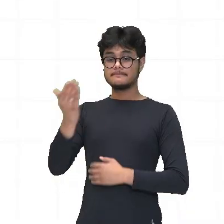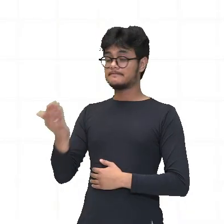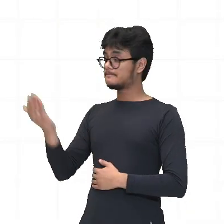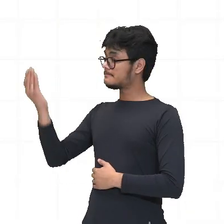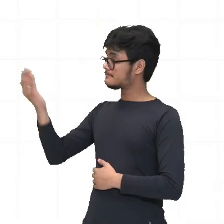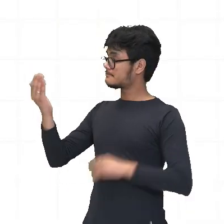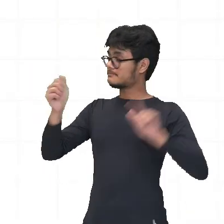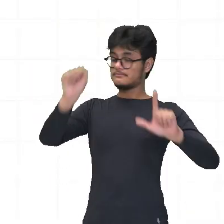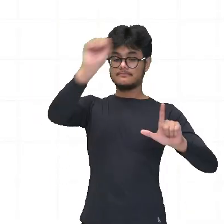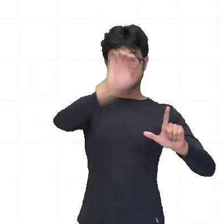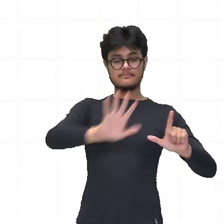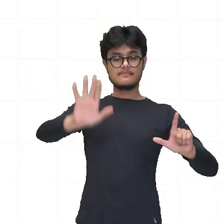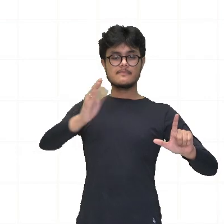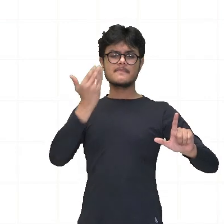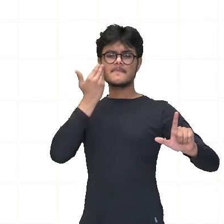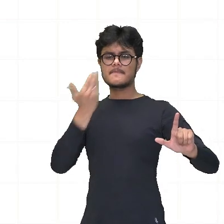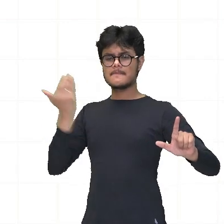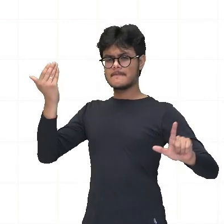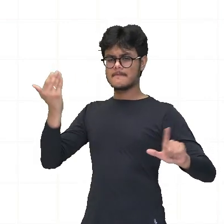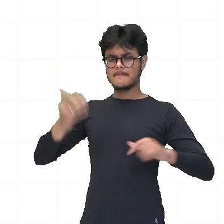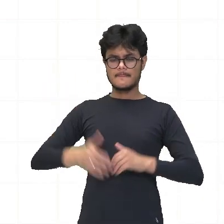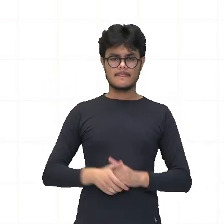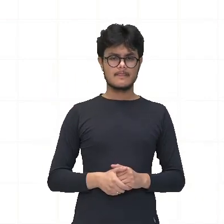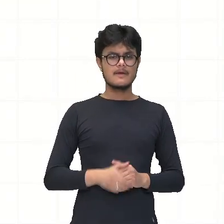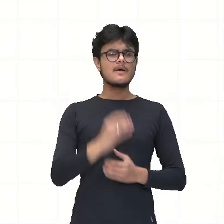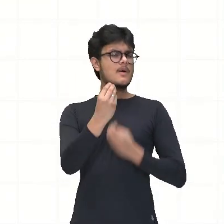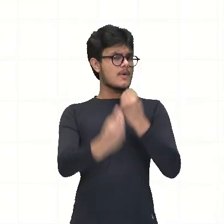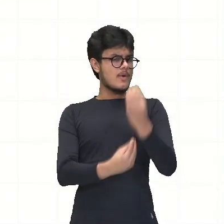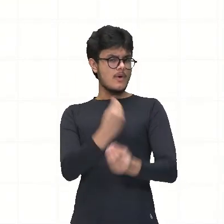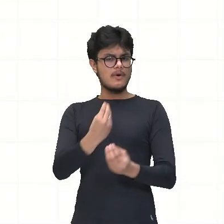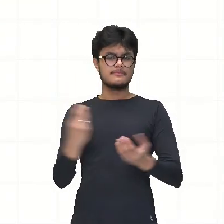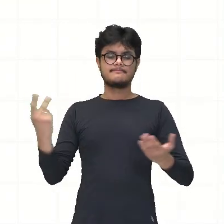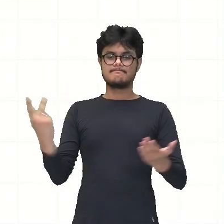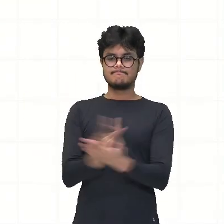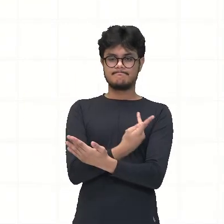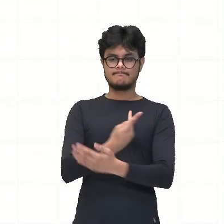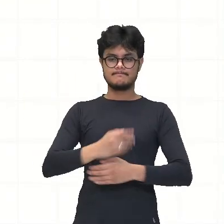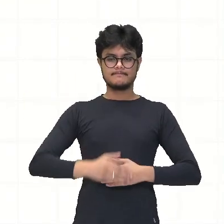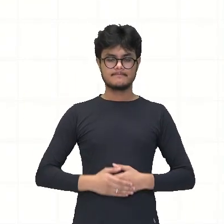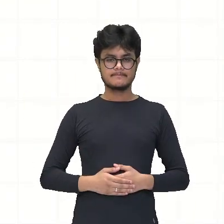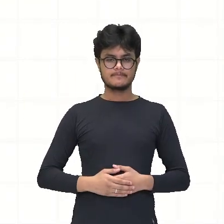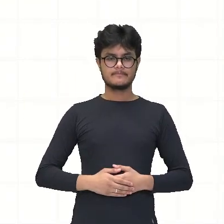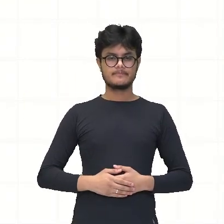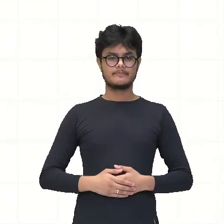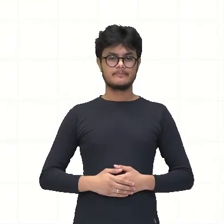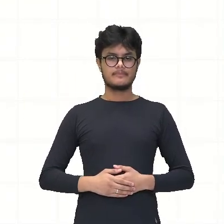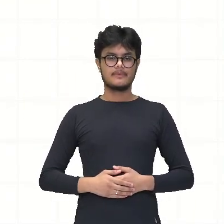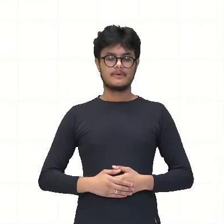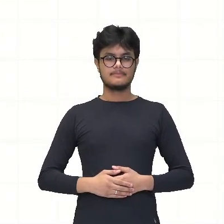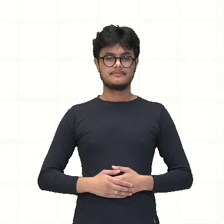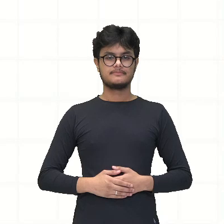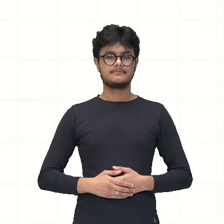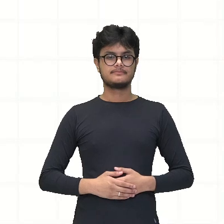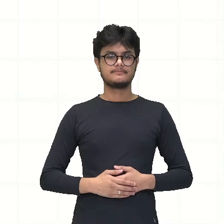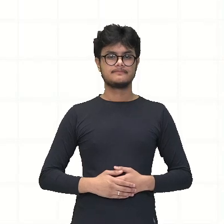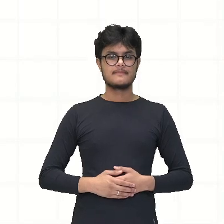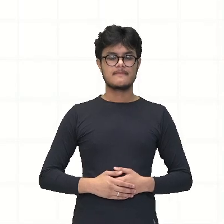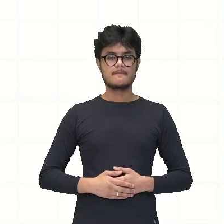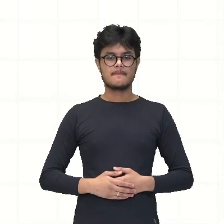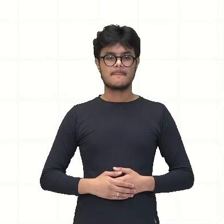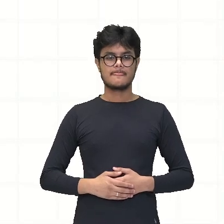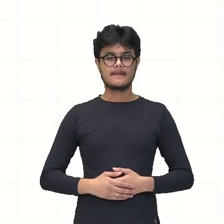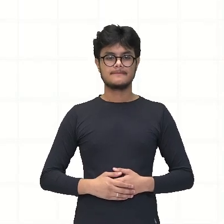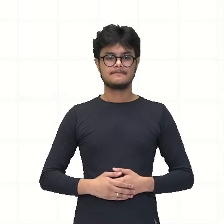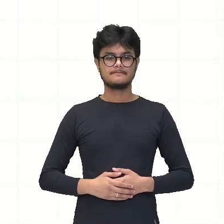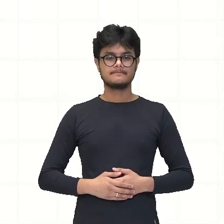iremos observar um pouco desse fluxo migratório e aí nós temos a direção predominante, tá